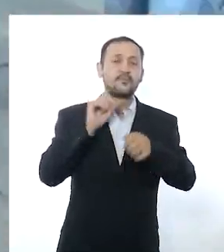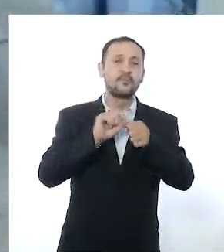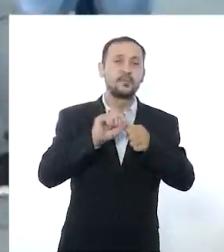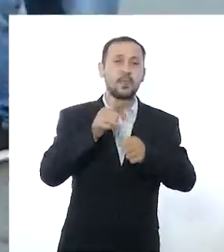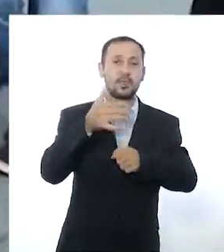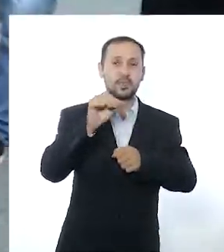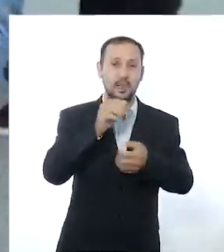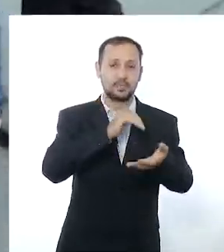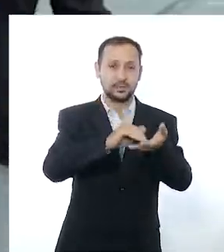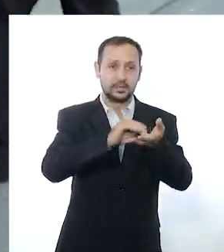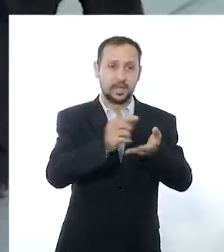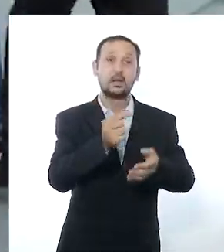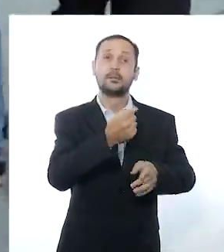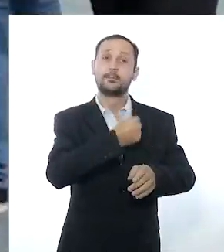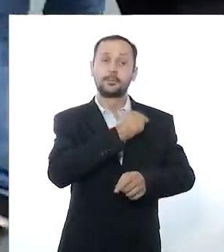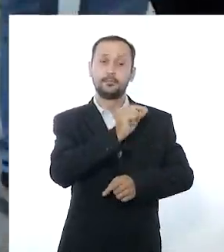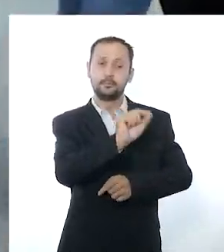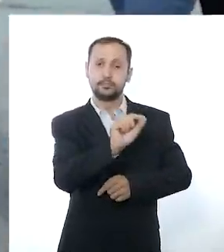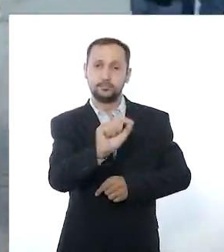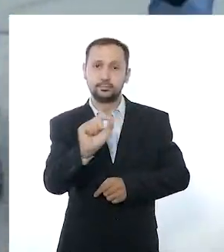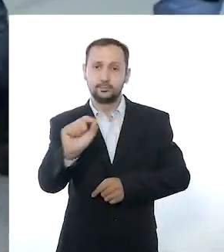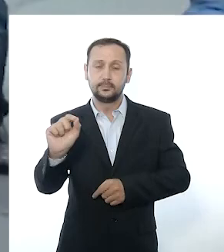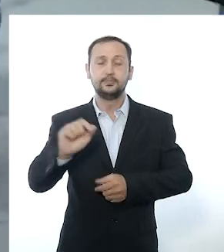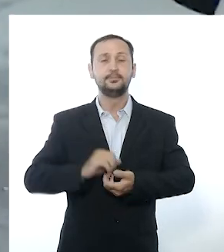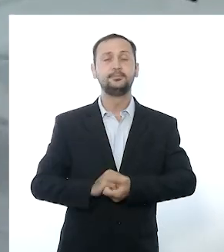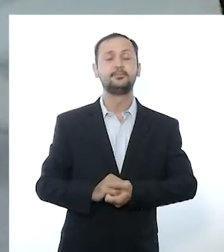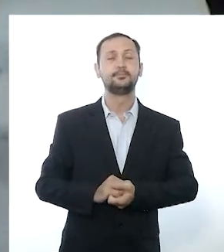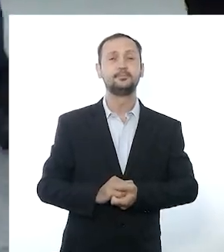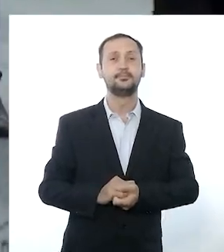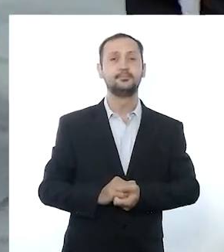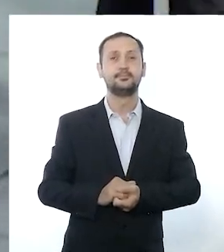10 secretários de sua nova gestão.